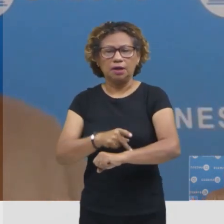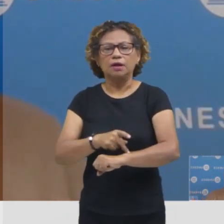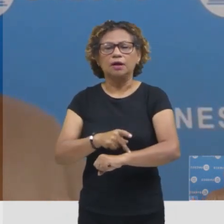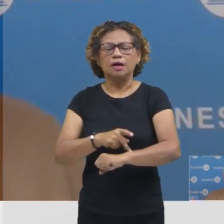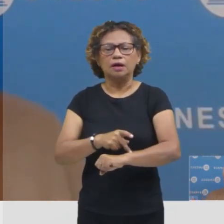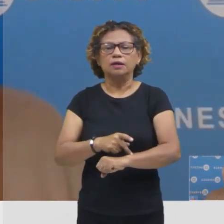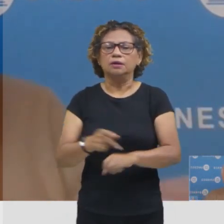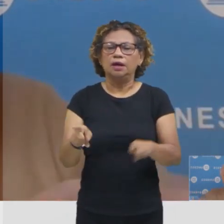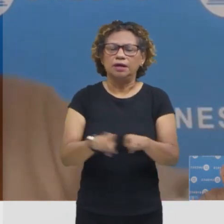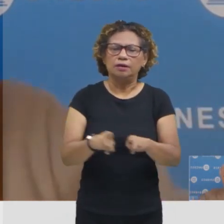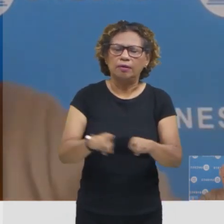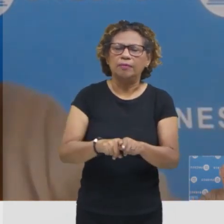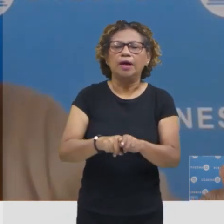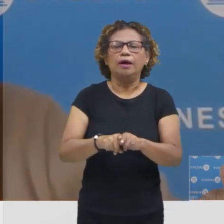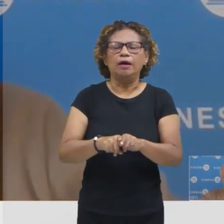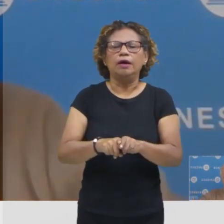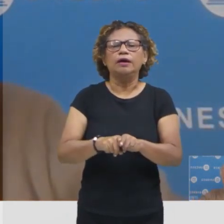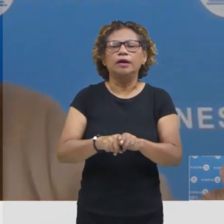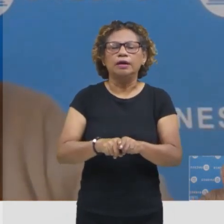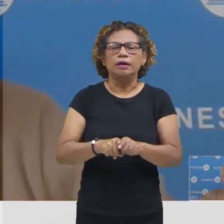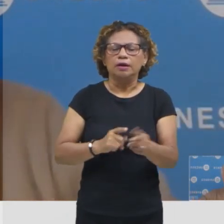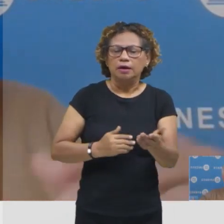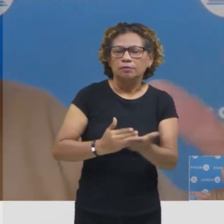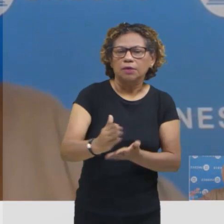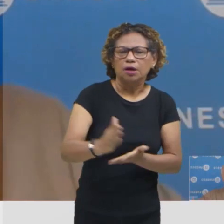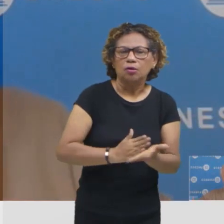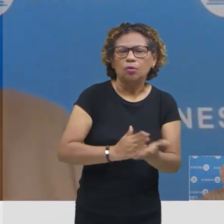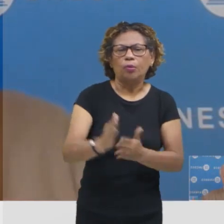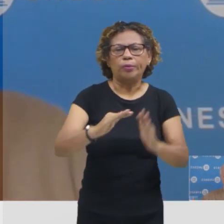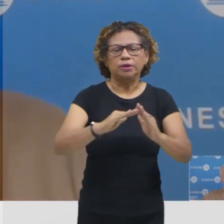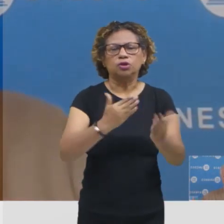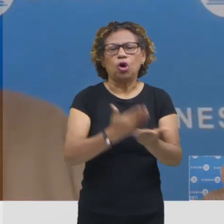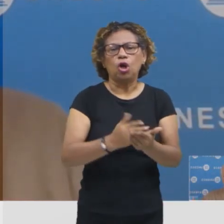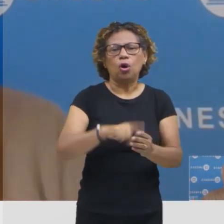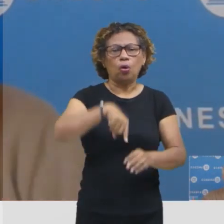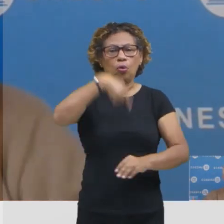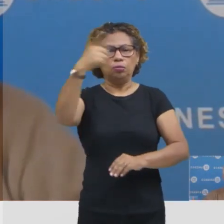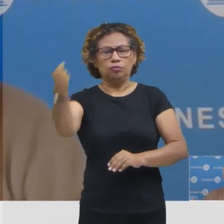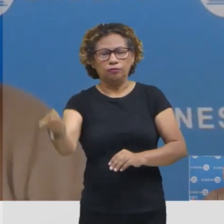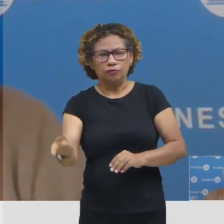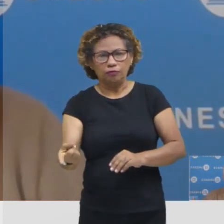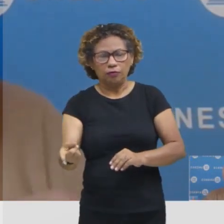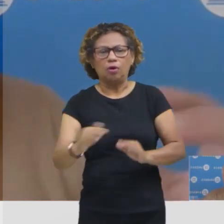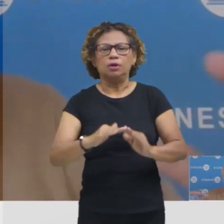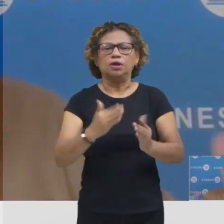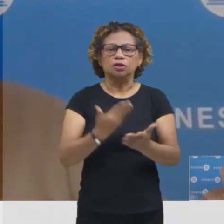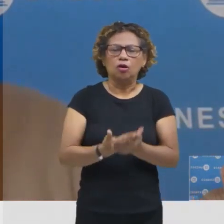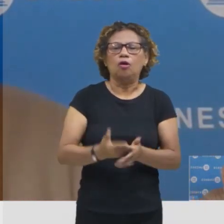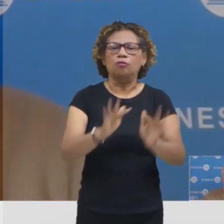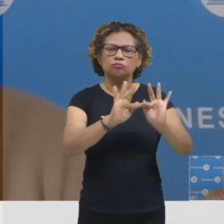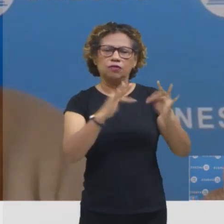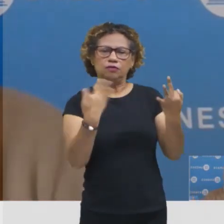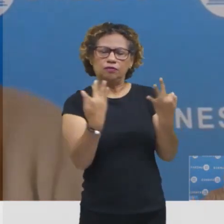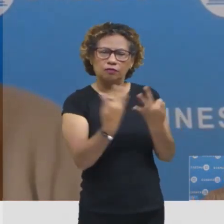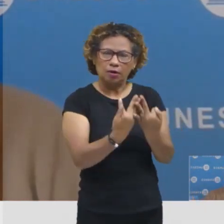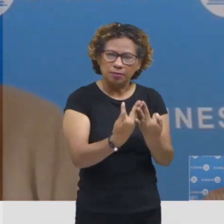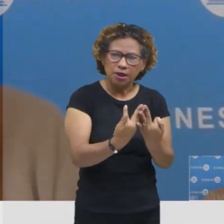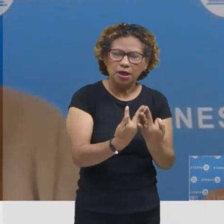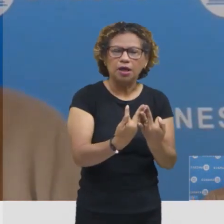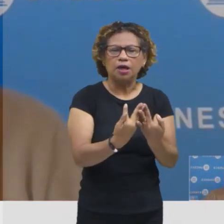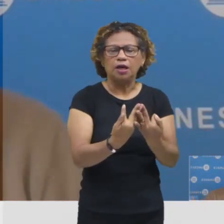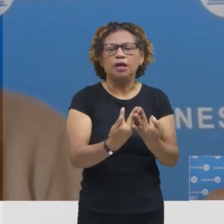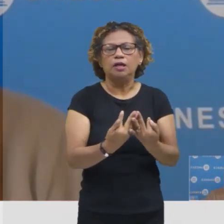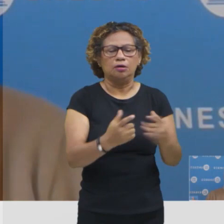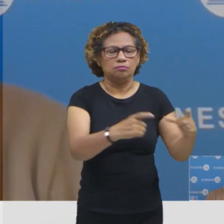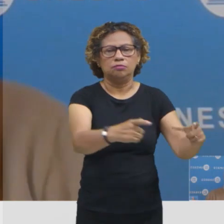muito diversos. Alguns na escola, outros fora da escola, nas famílias, nas comunidades,